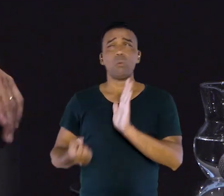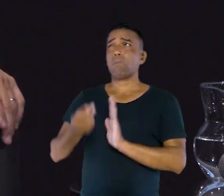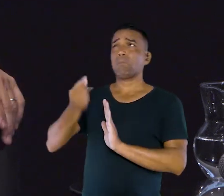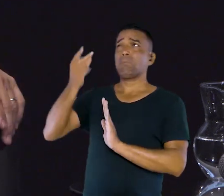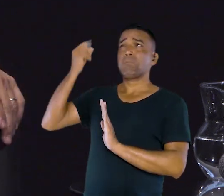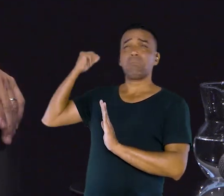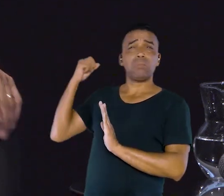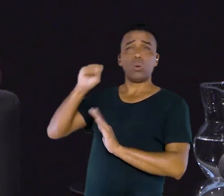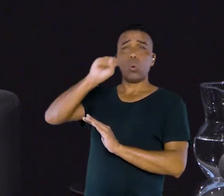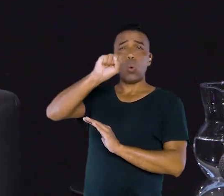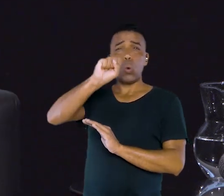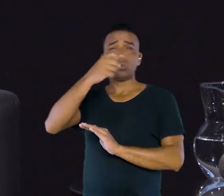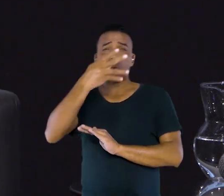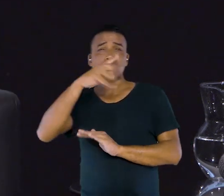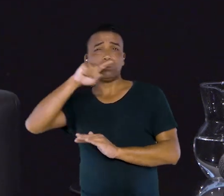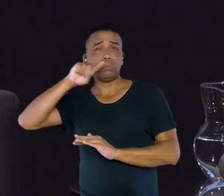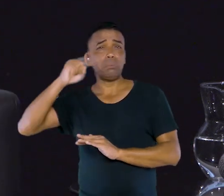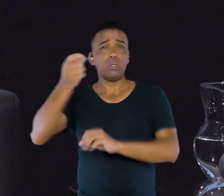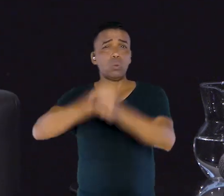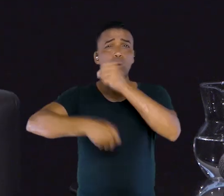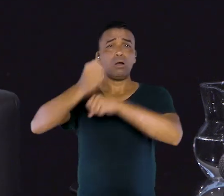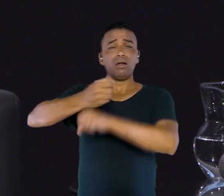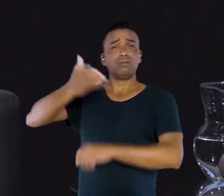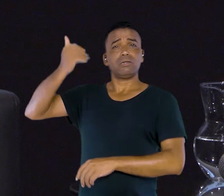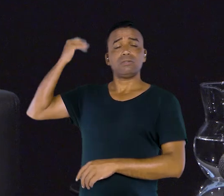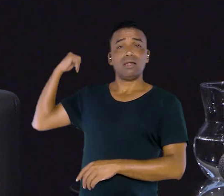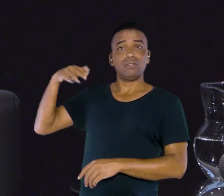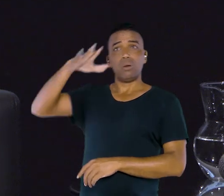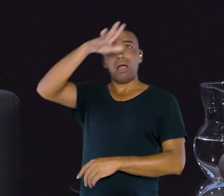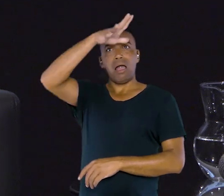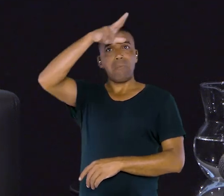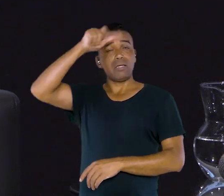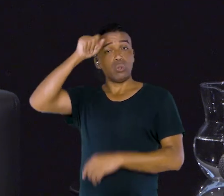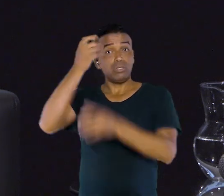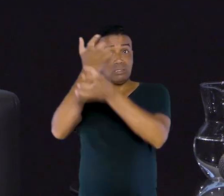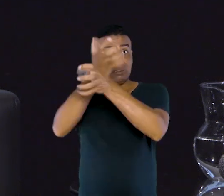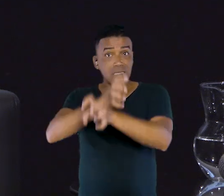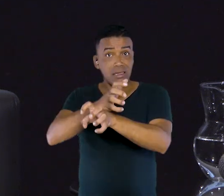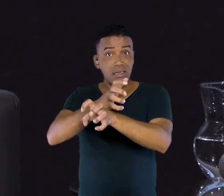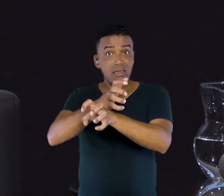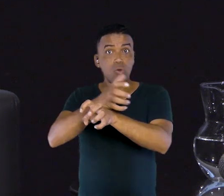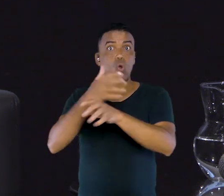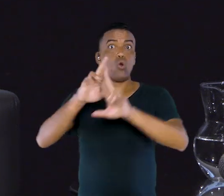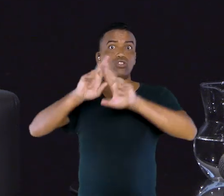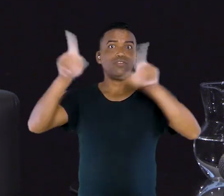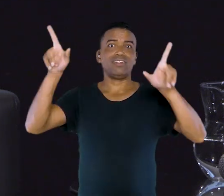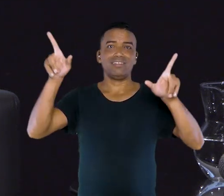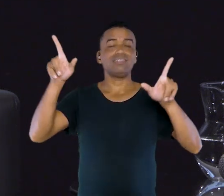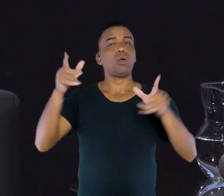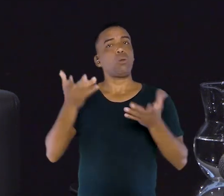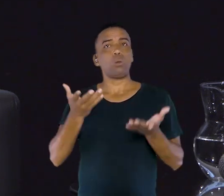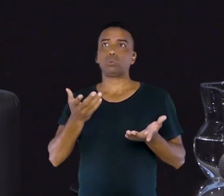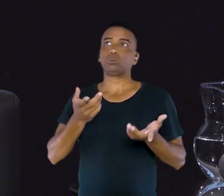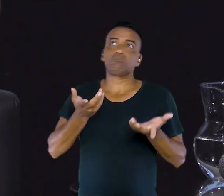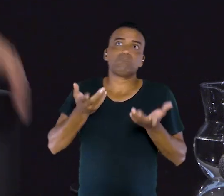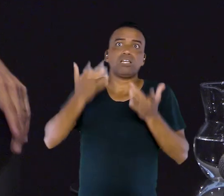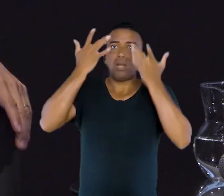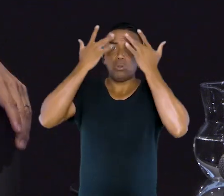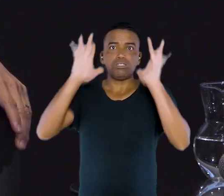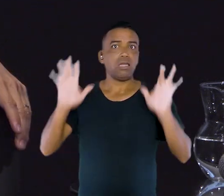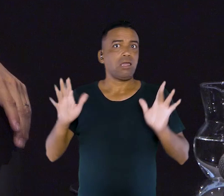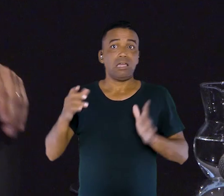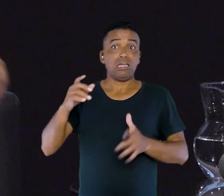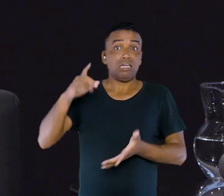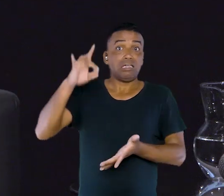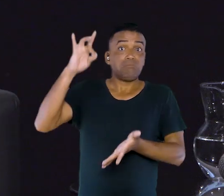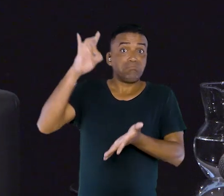8 e 4 mil anos atrás, que é uma época onde, de fato, a Amazônia era um pouco mais seca do que ela é hoje em dia. Mas isso é um palpite, é muito difícil saber a idade